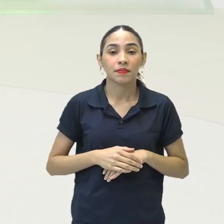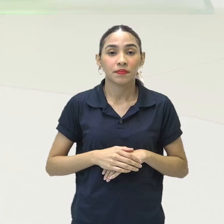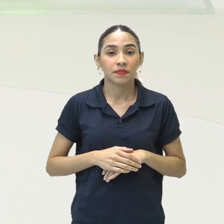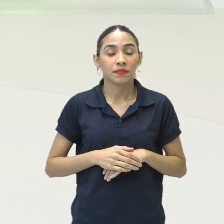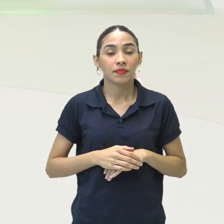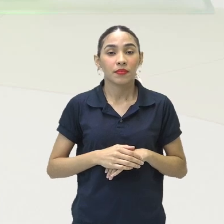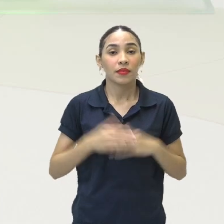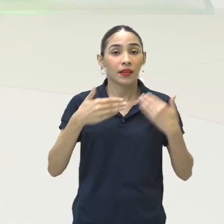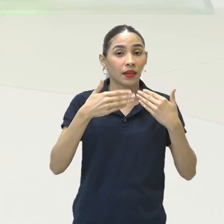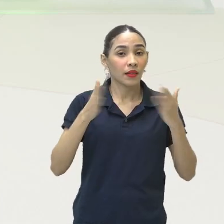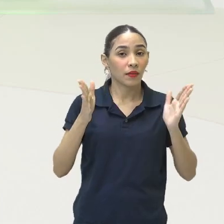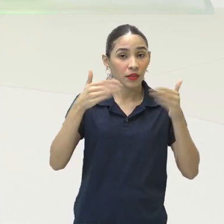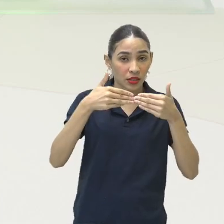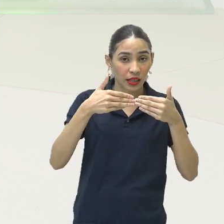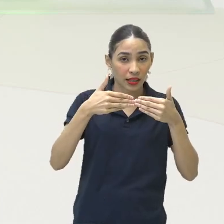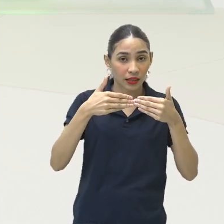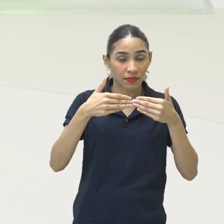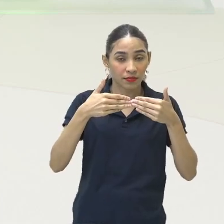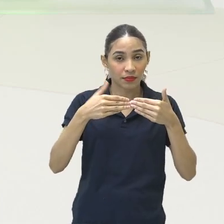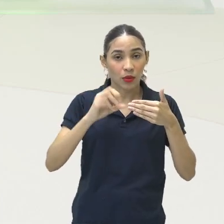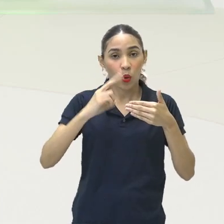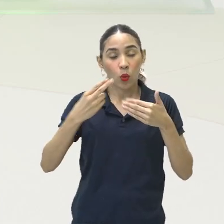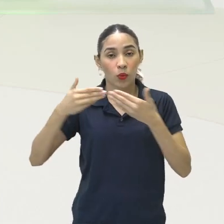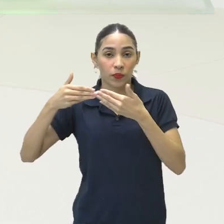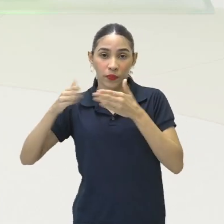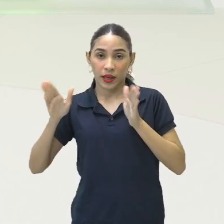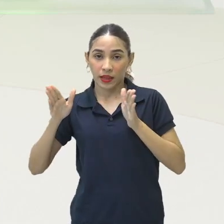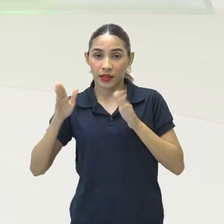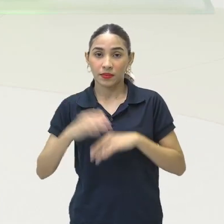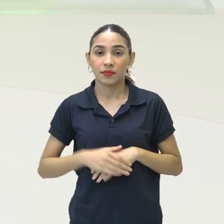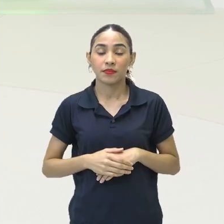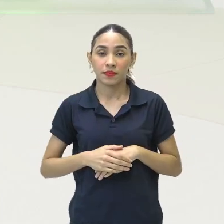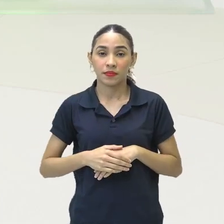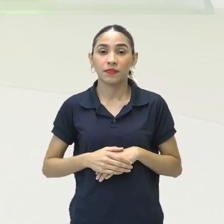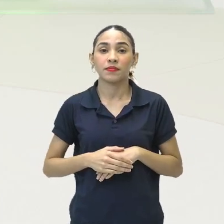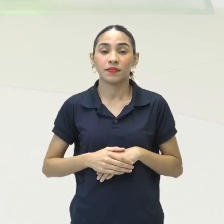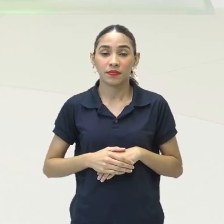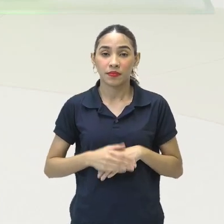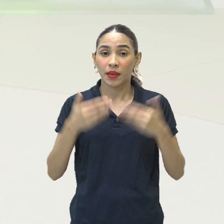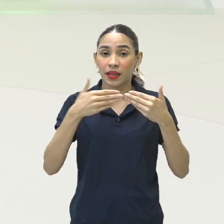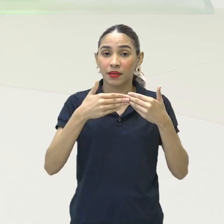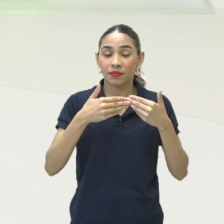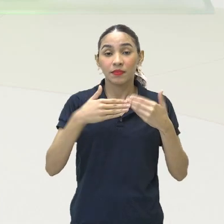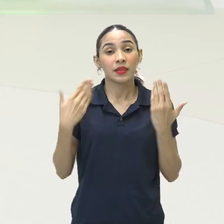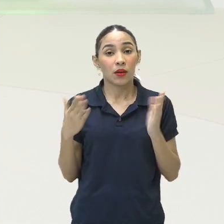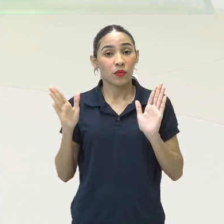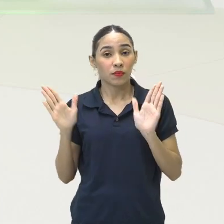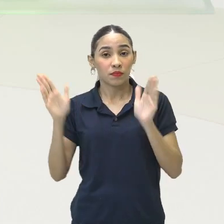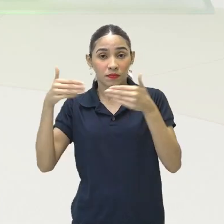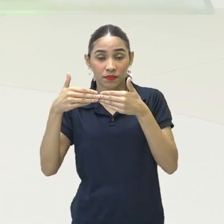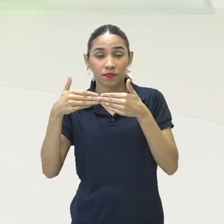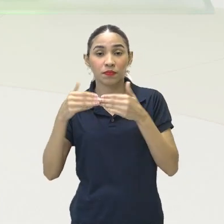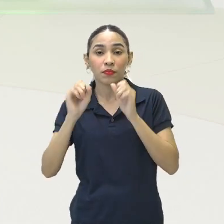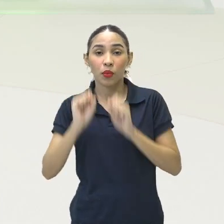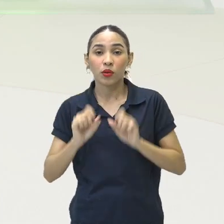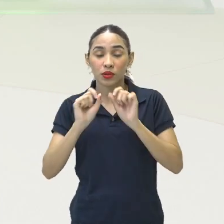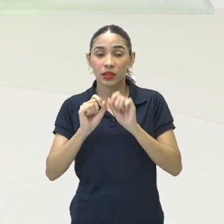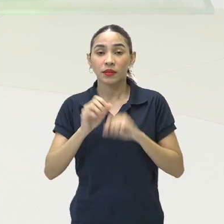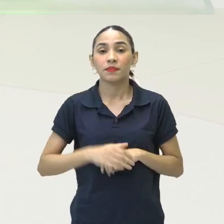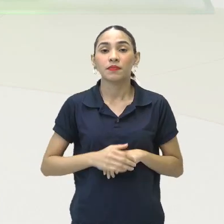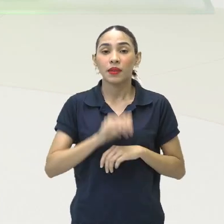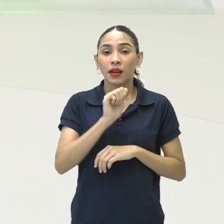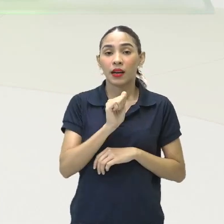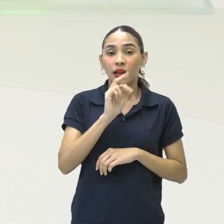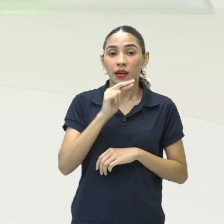cadeia é fechada, cíclica, ou é uma cadeia aberta, acíclica. E a cadeia fechada pode ser